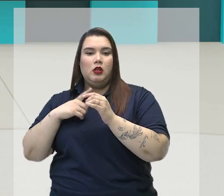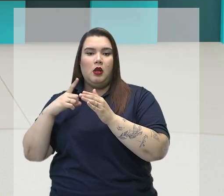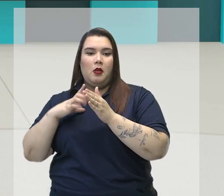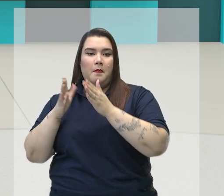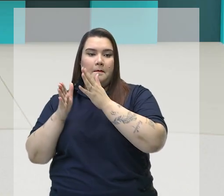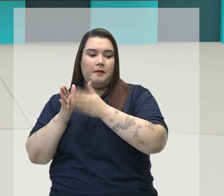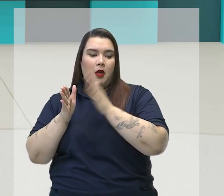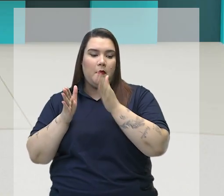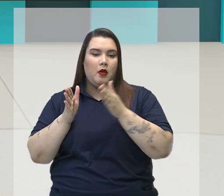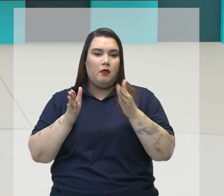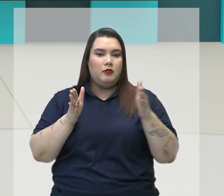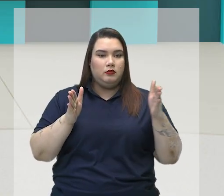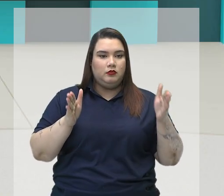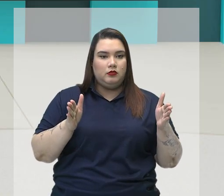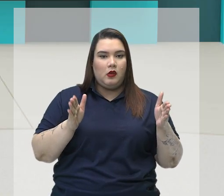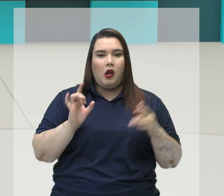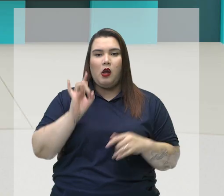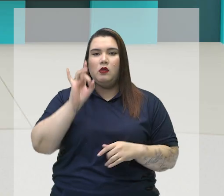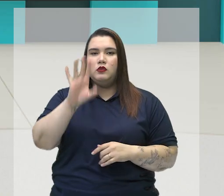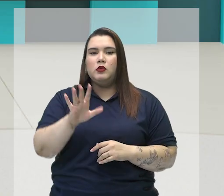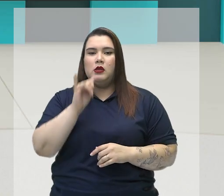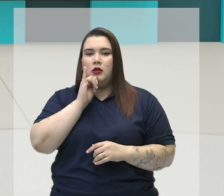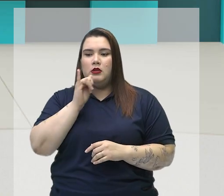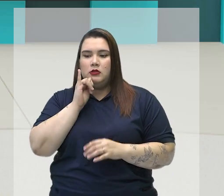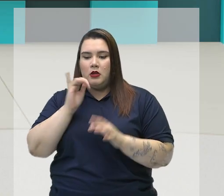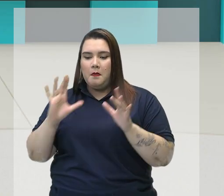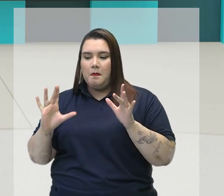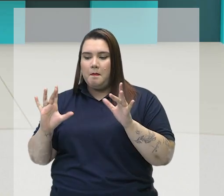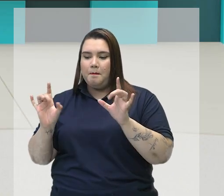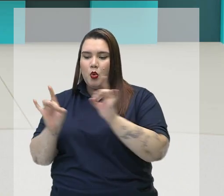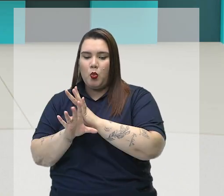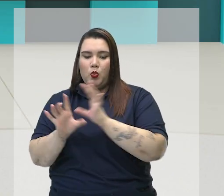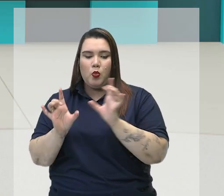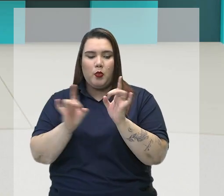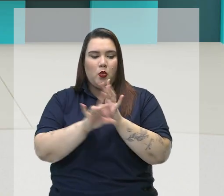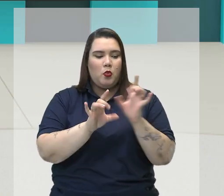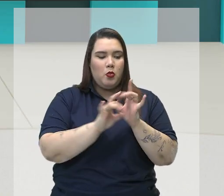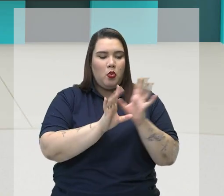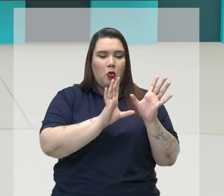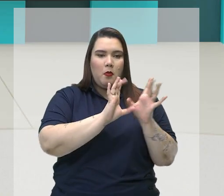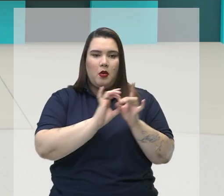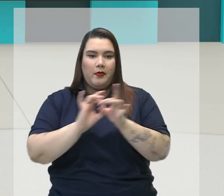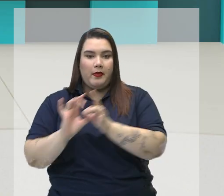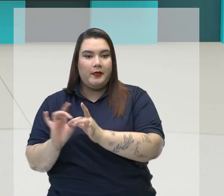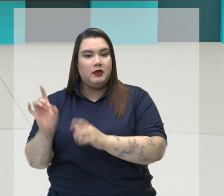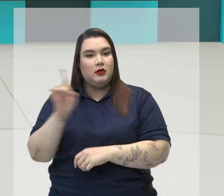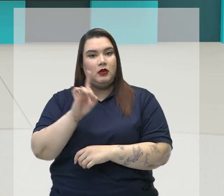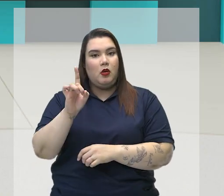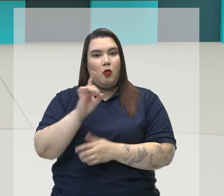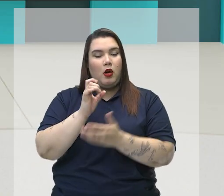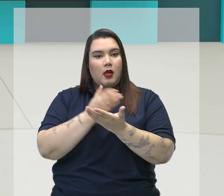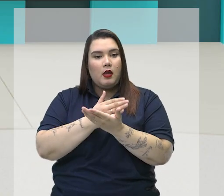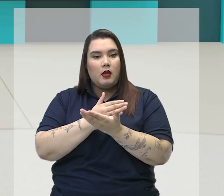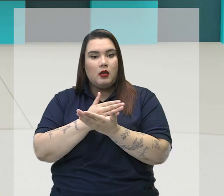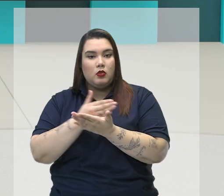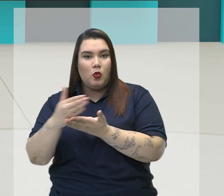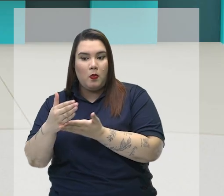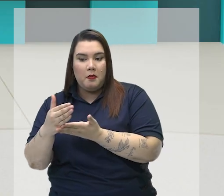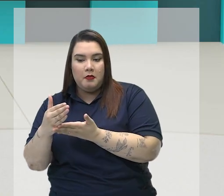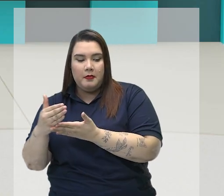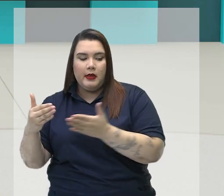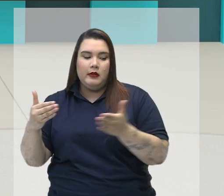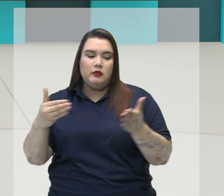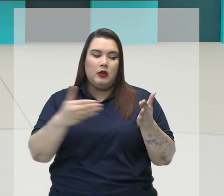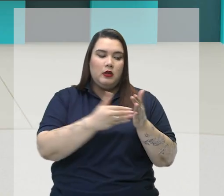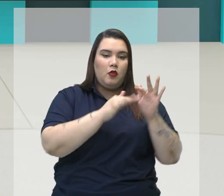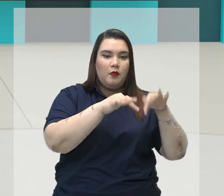gente vai ter algo mais integrado. Não se trata apenas da gente estar juntando as partes prontas, mas sim de ter do início